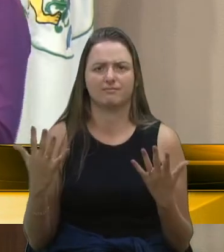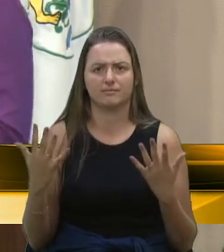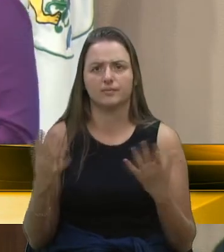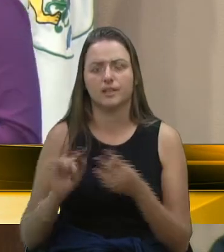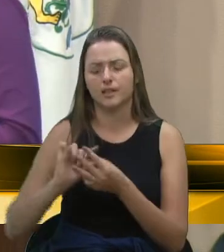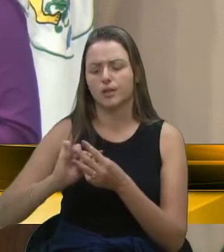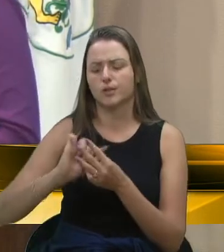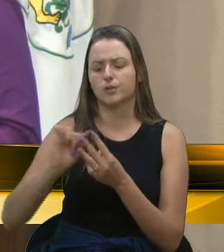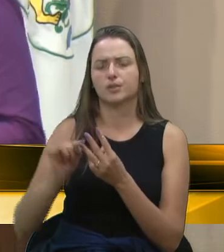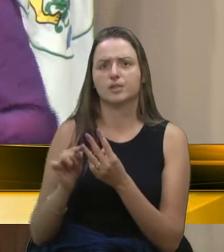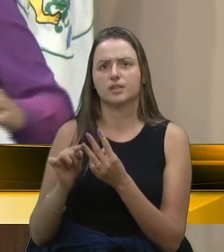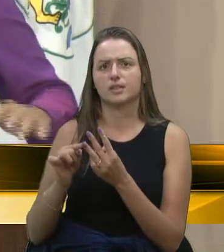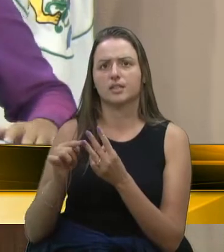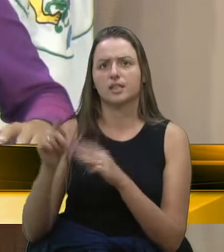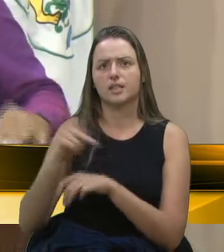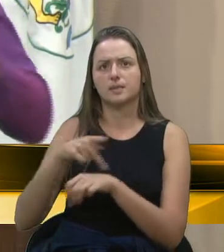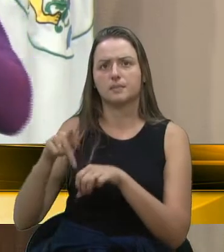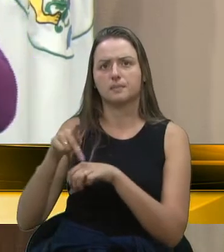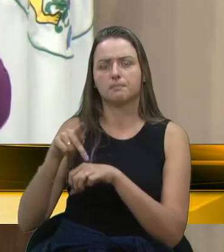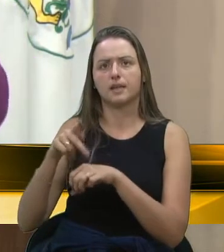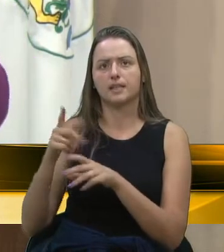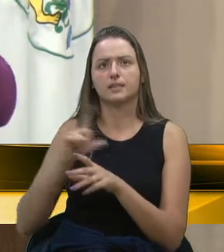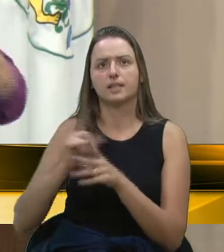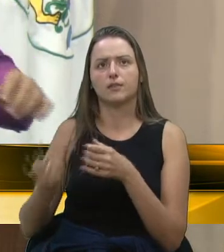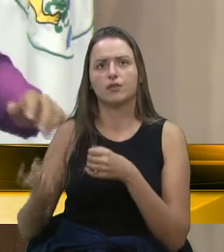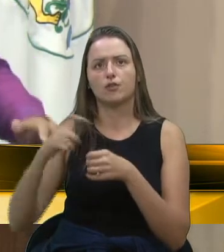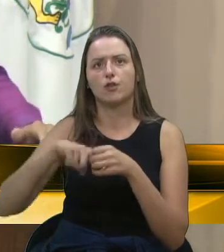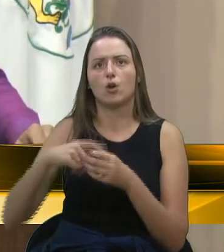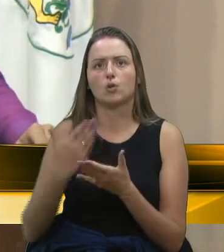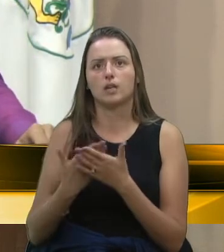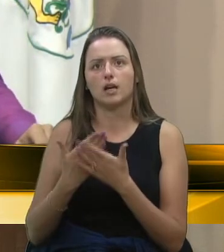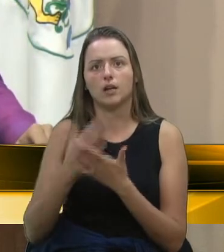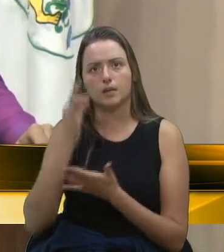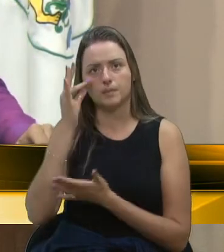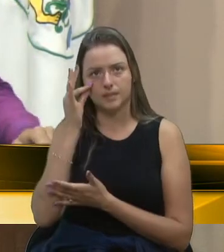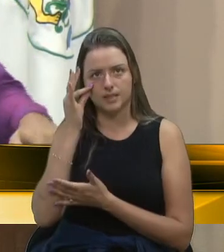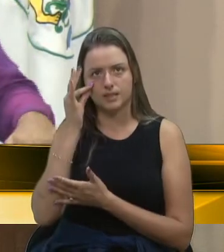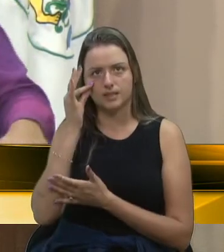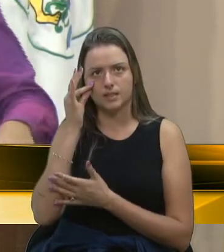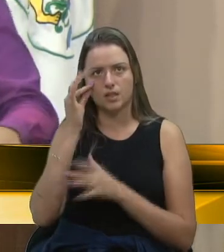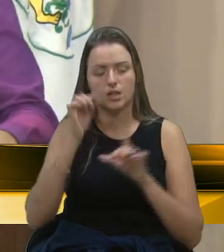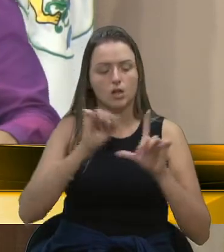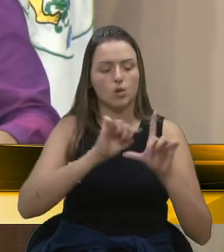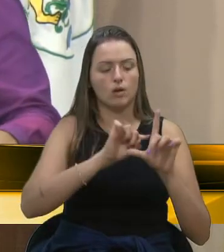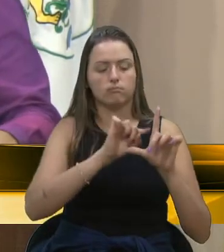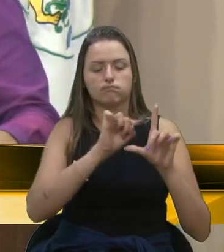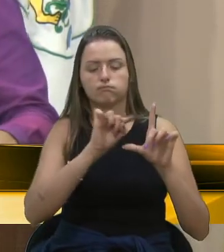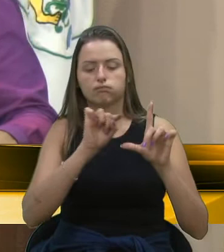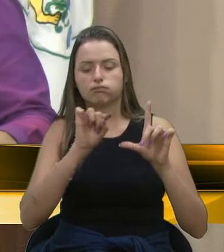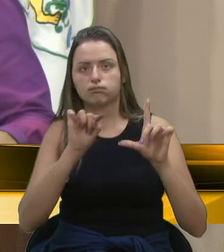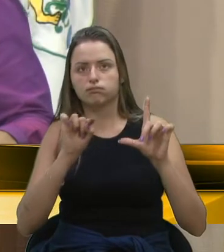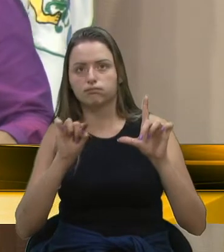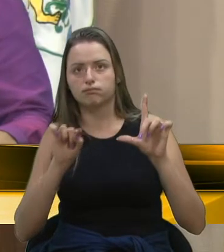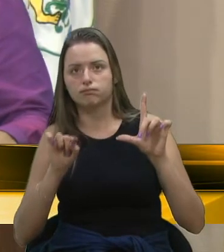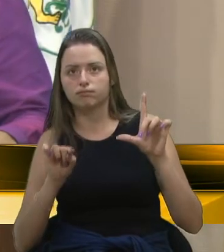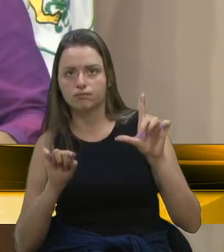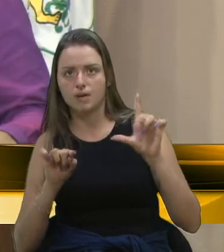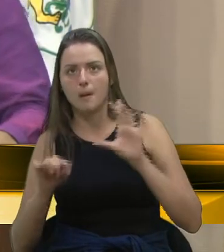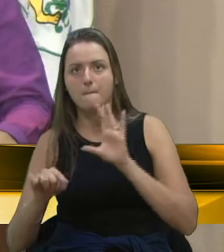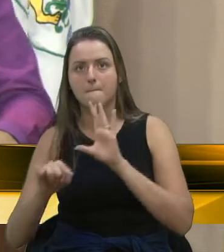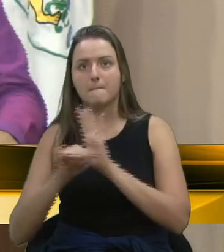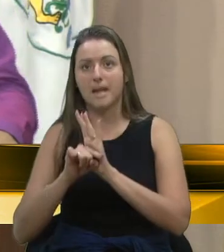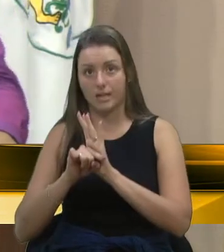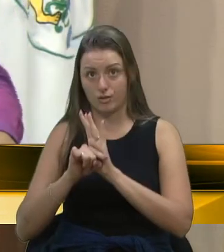esses países tiveram retorno de aulas presenciais com a curva decrescente no contágio.